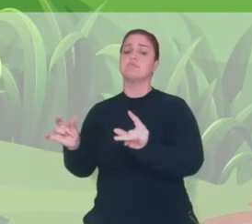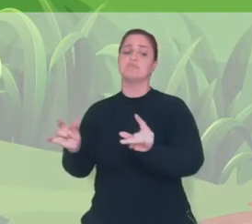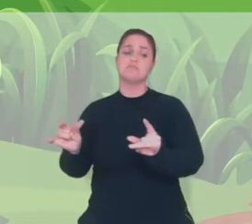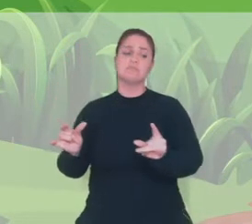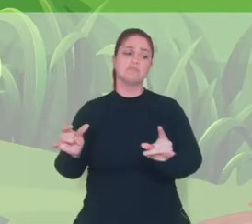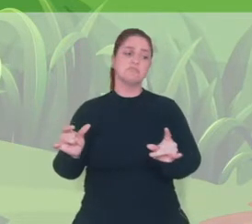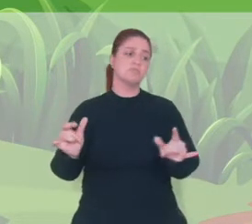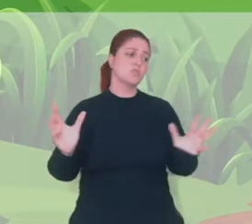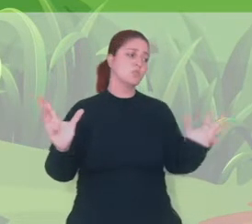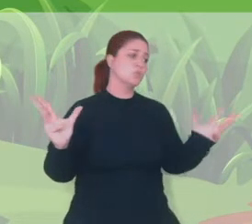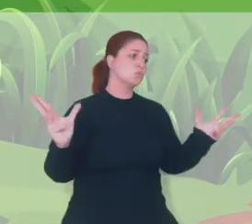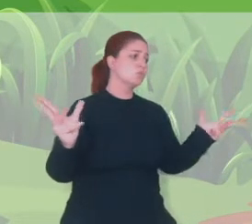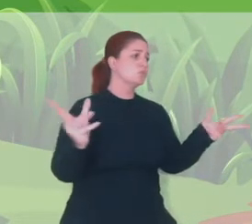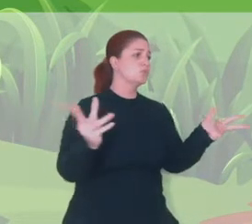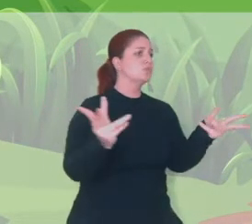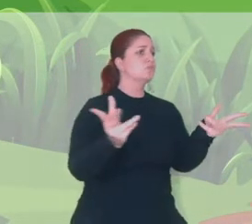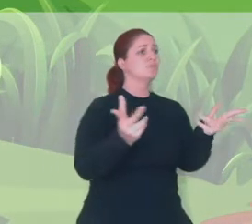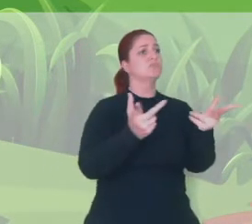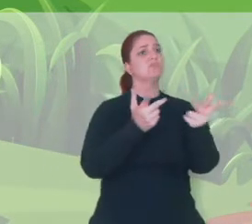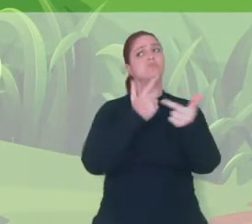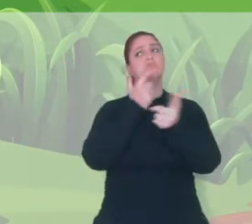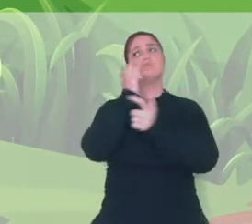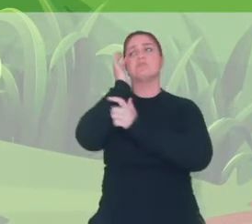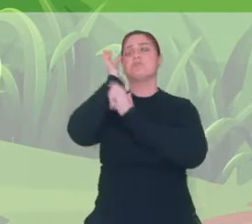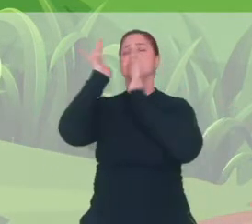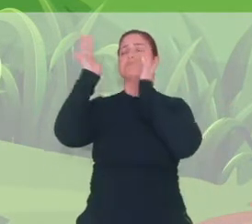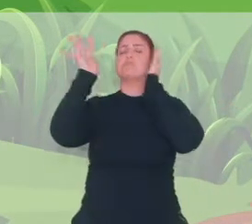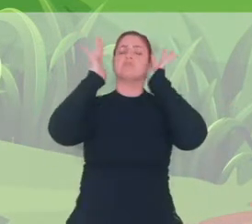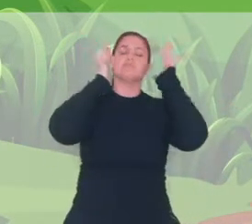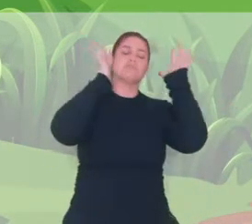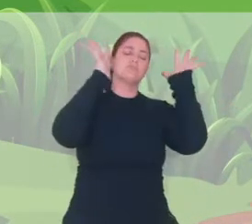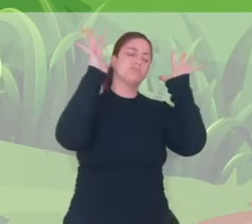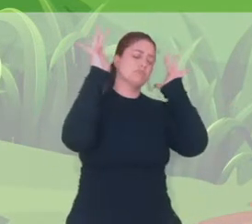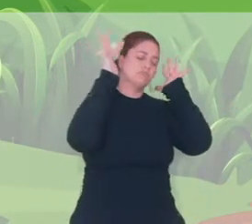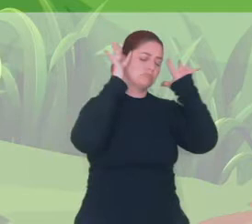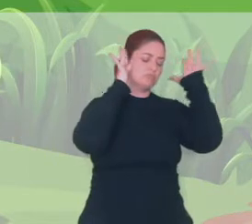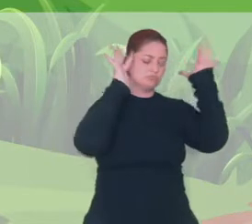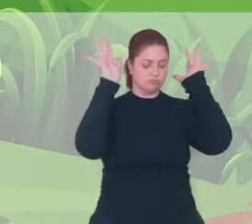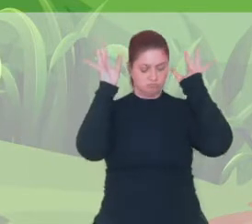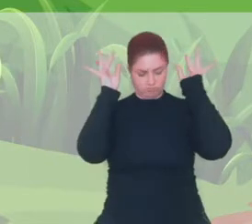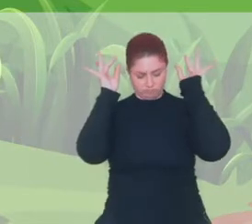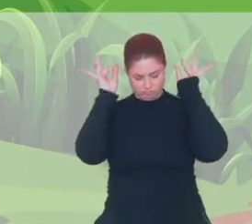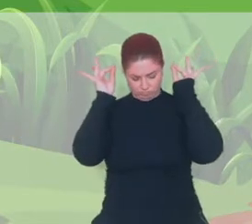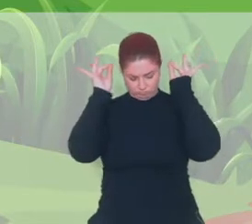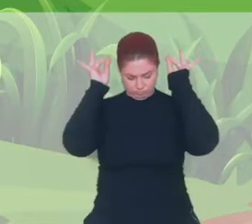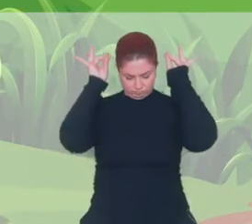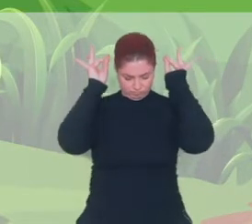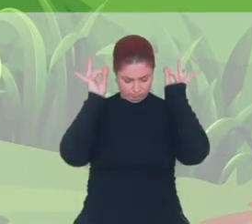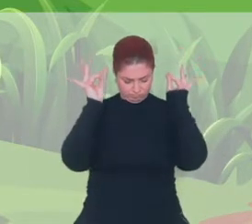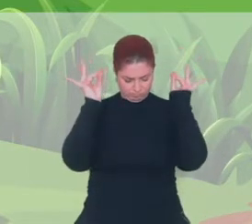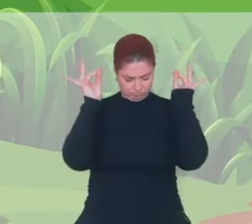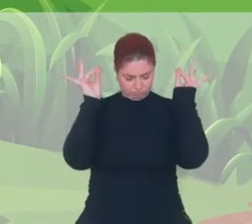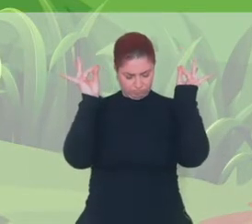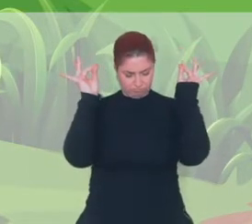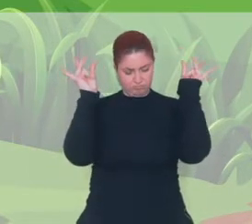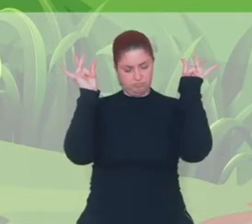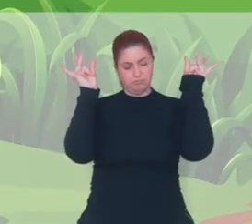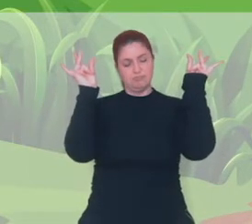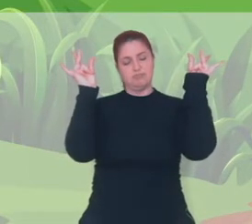todos os belos sonhos da sua ardente